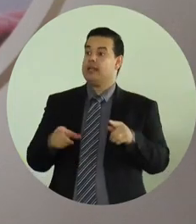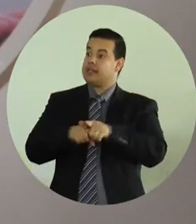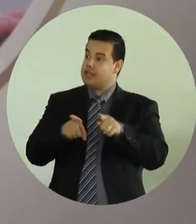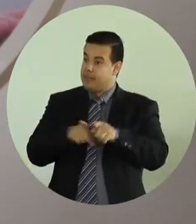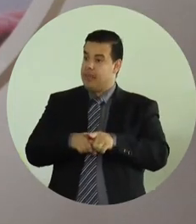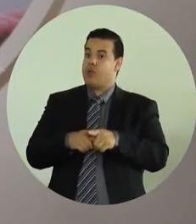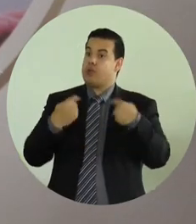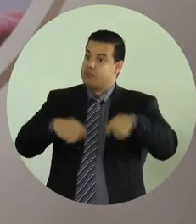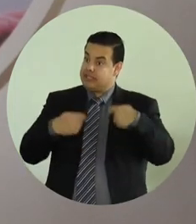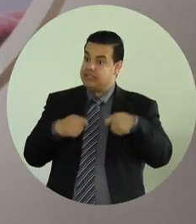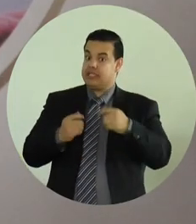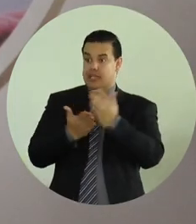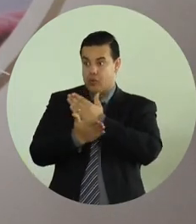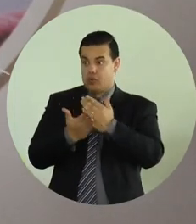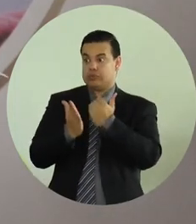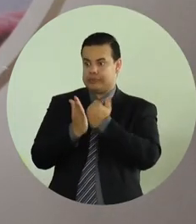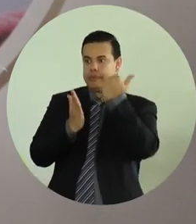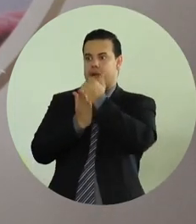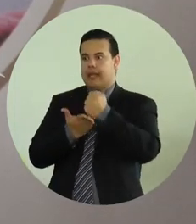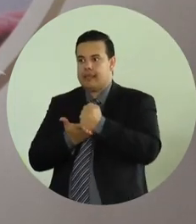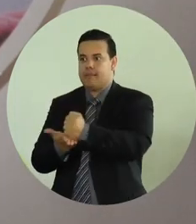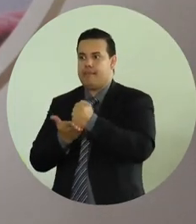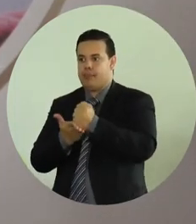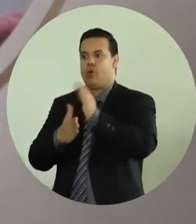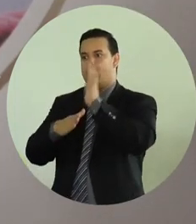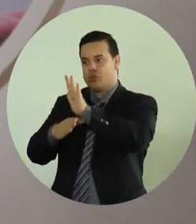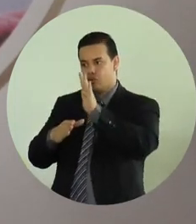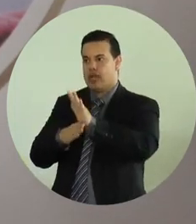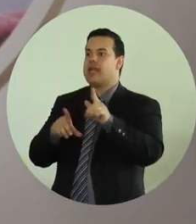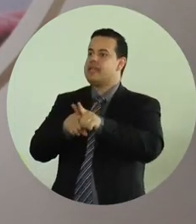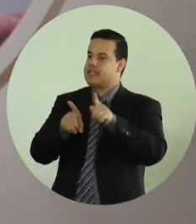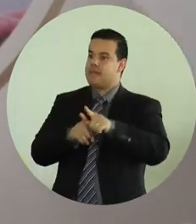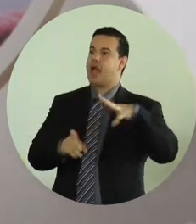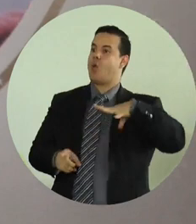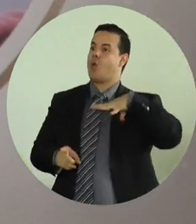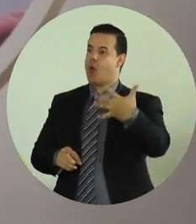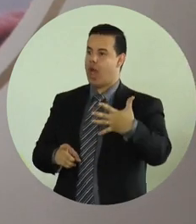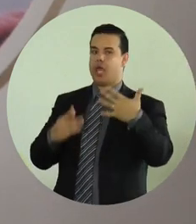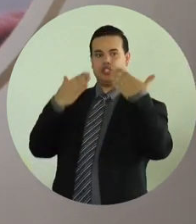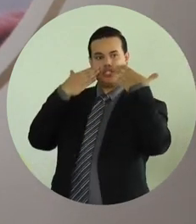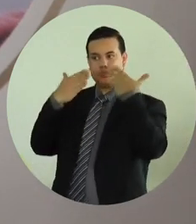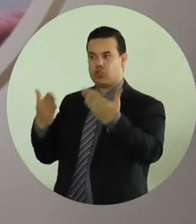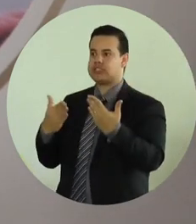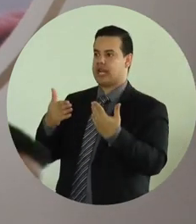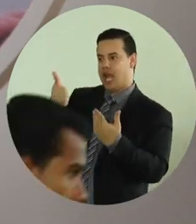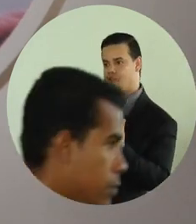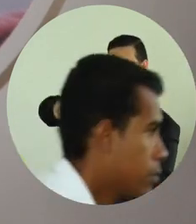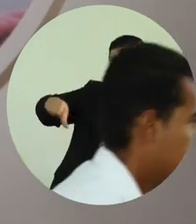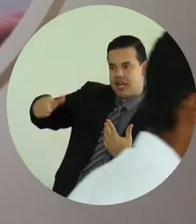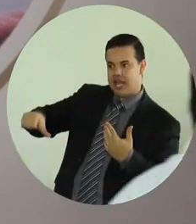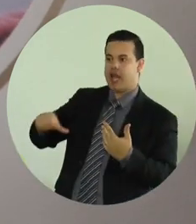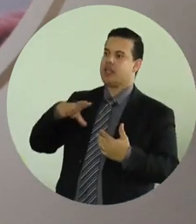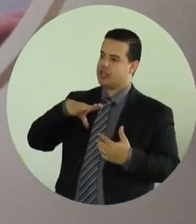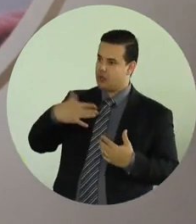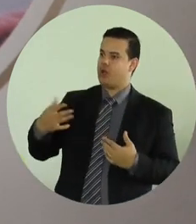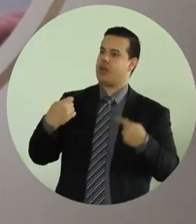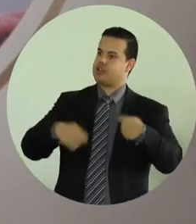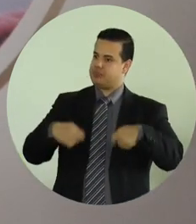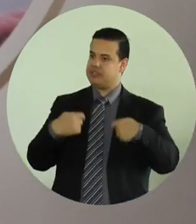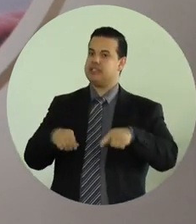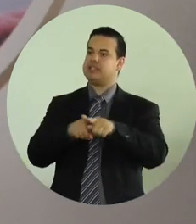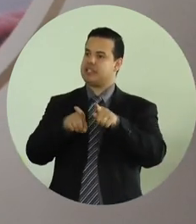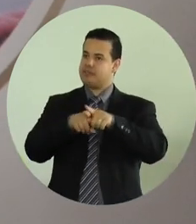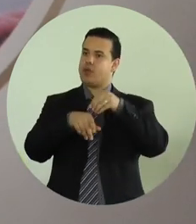de mais apoio e, sobretudo, pela coragem de se exporem, de permitirem serem avaliados e compartilhar suas